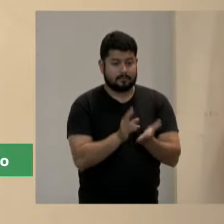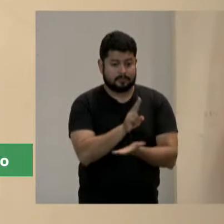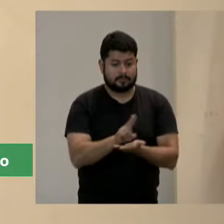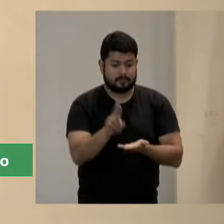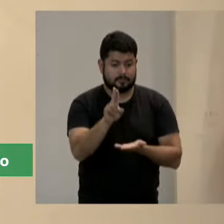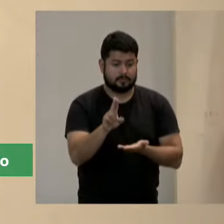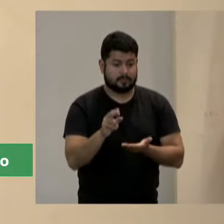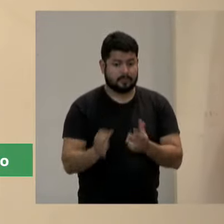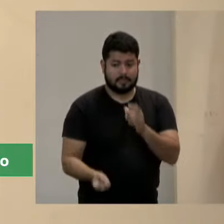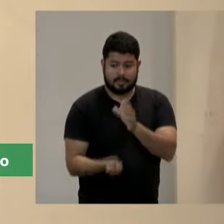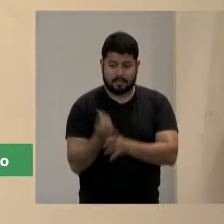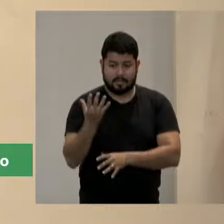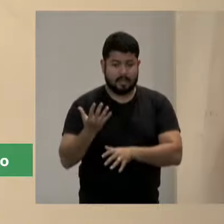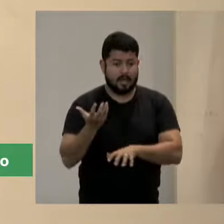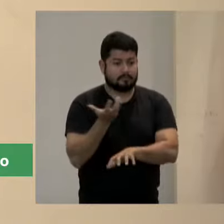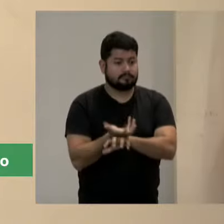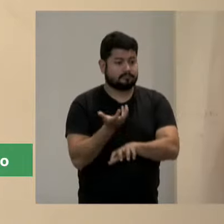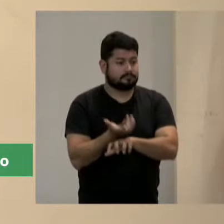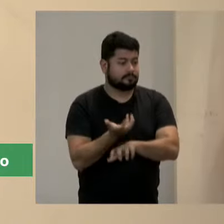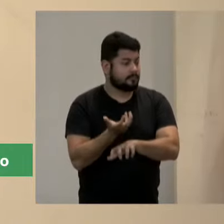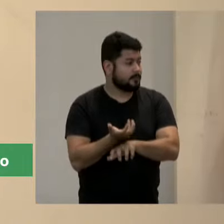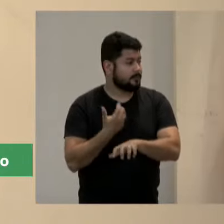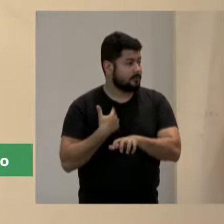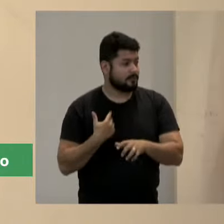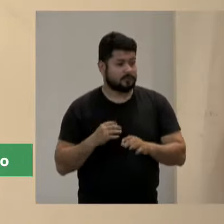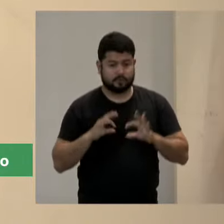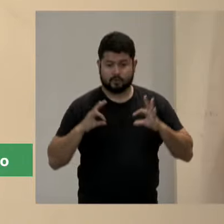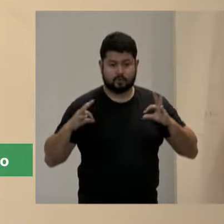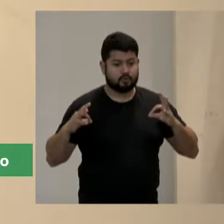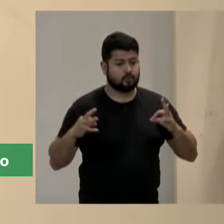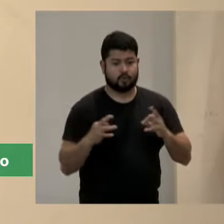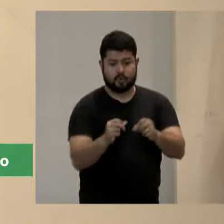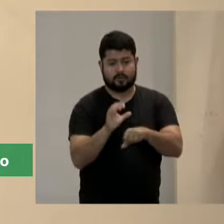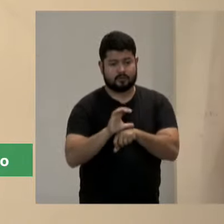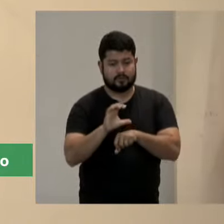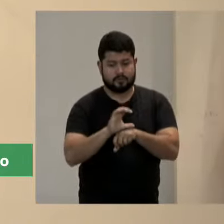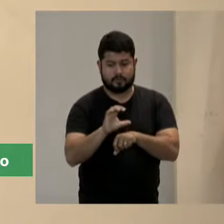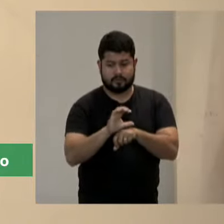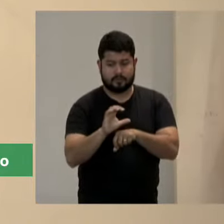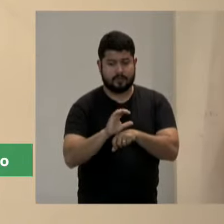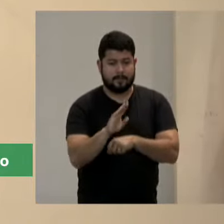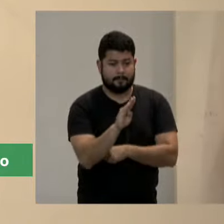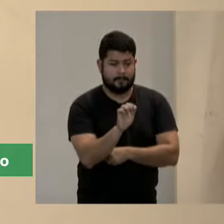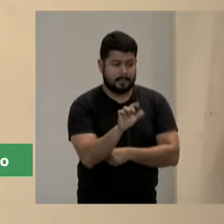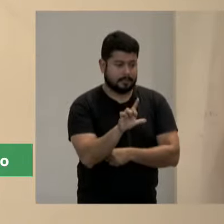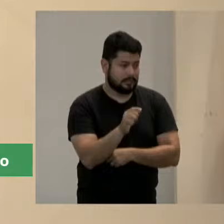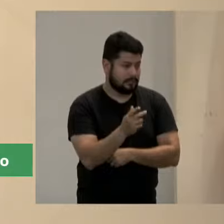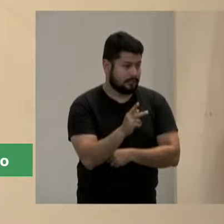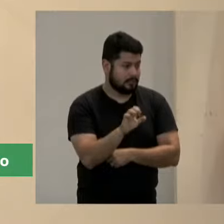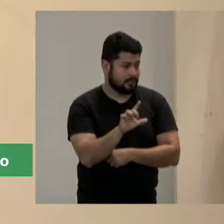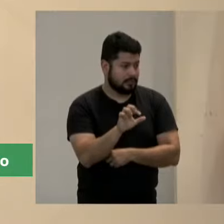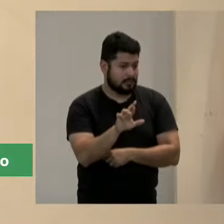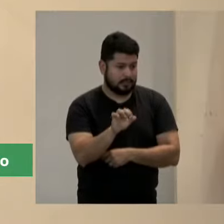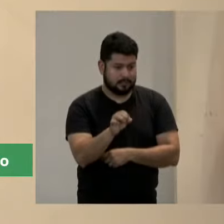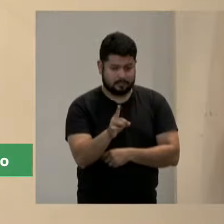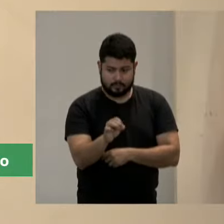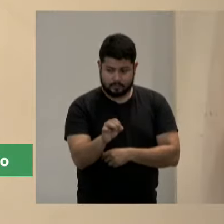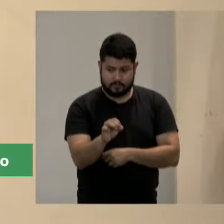uma disciplina transversal para todos os cursos de bacharelado, para que todos aqueles que hoje são alunos,